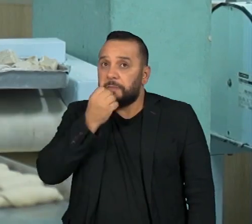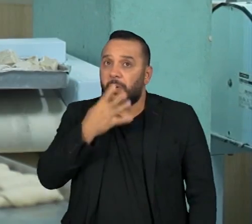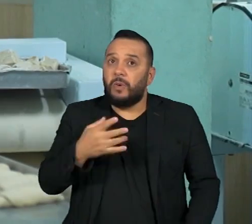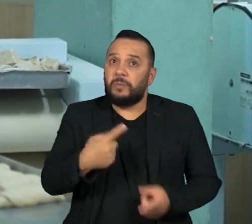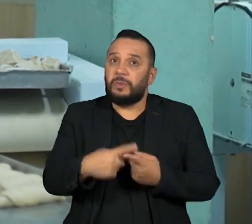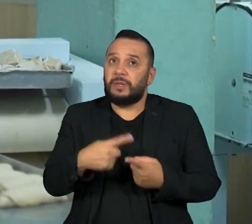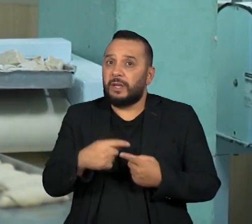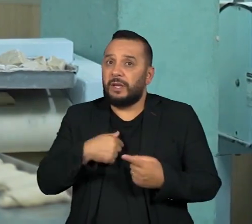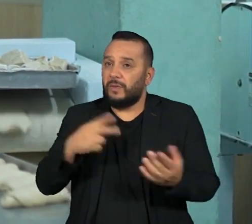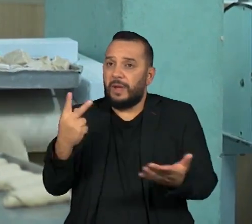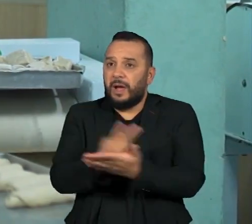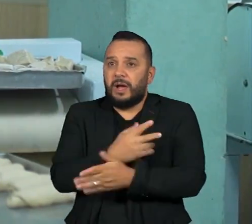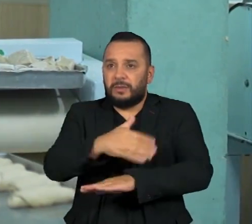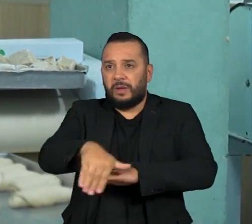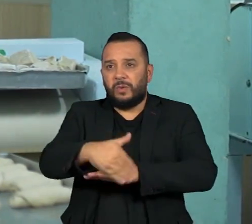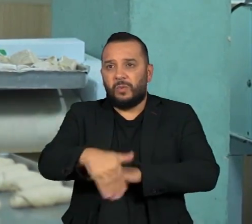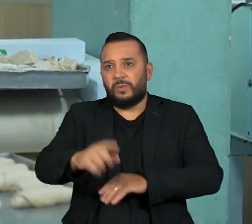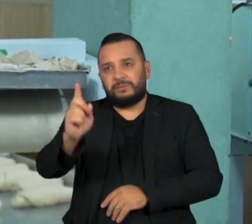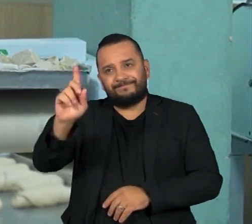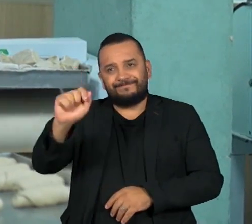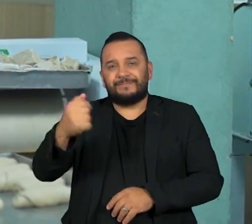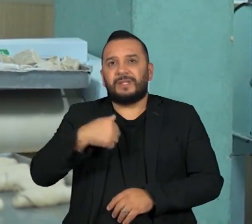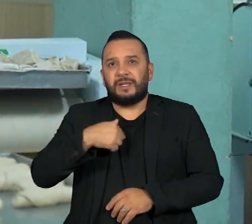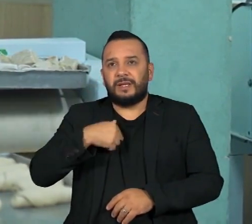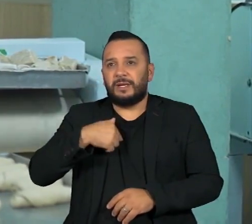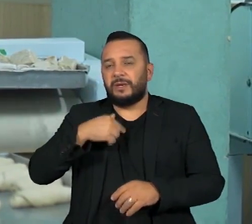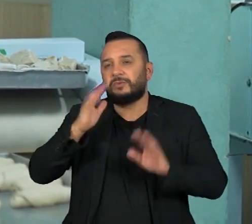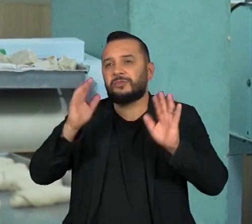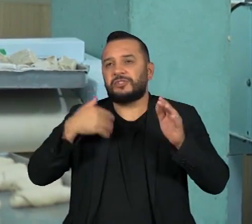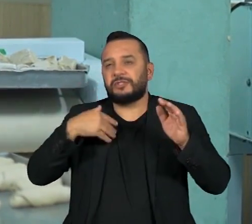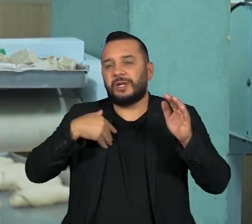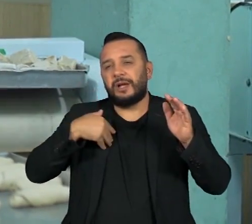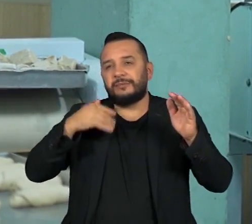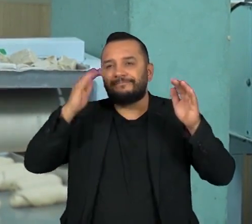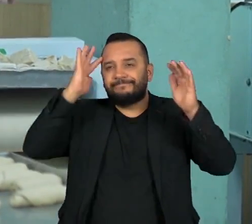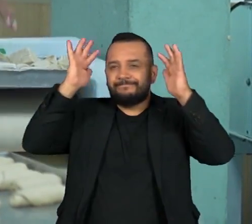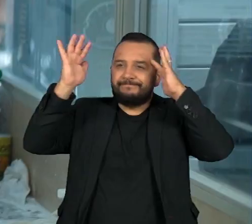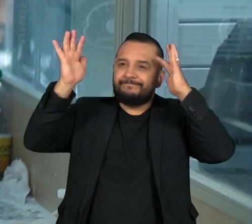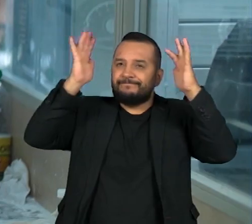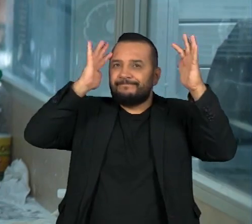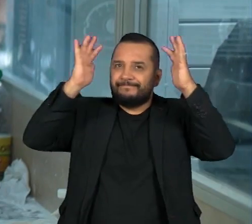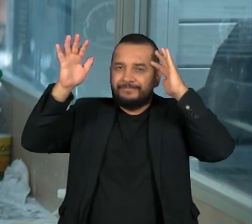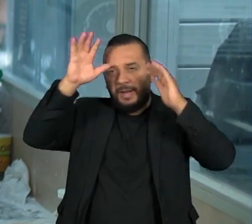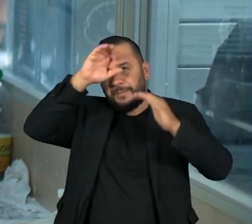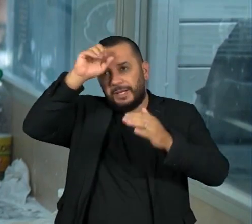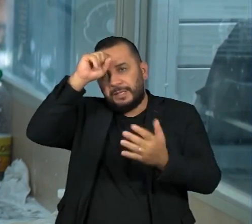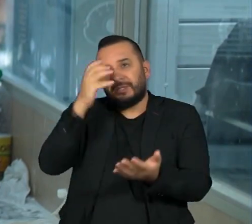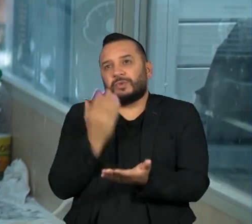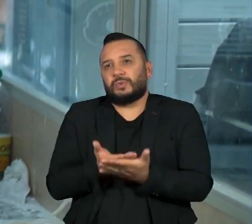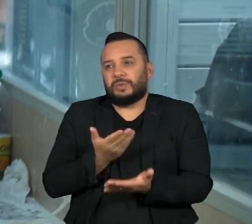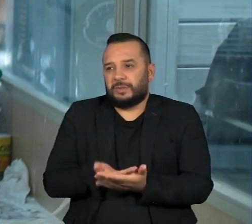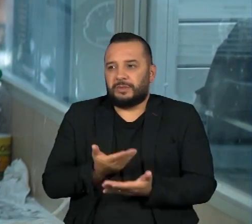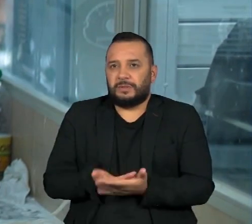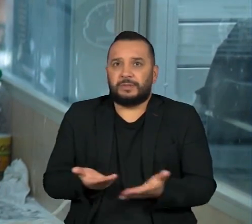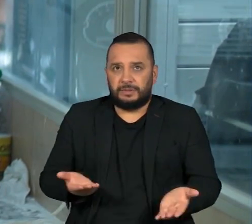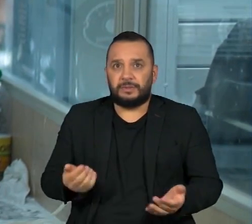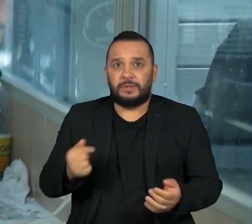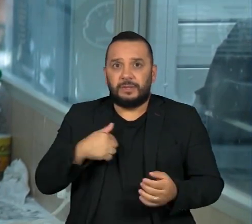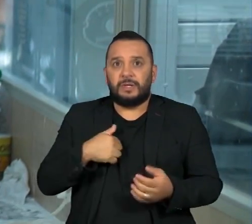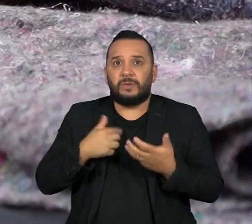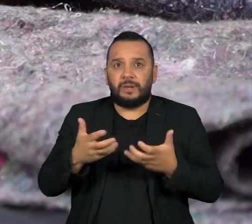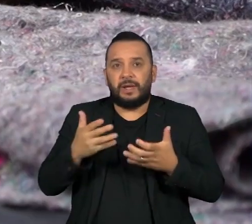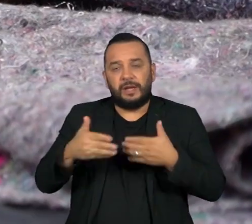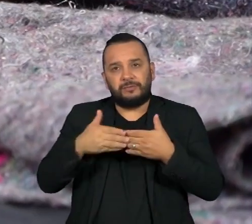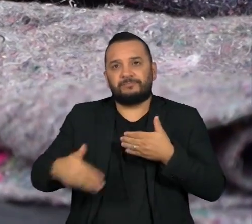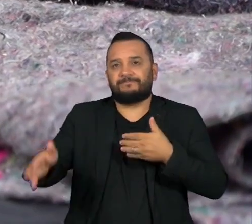coisa errada na rua, estou distraindo a minha cabeça, estou aprendendo, estou estudando. Veio me fazer querer buscar novas expectativas na